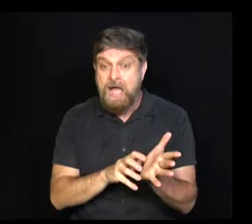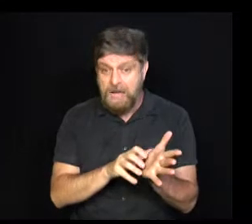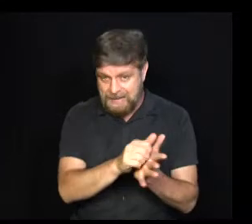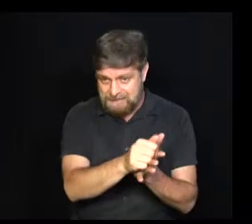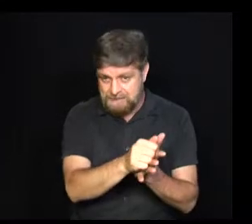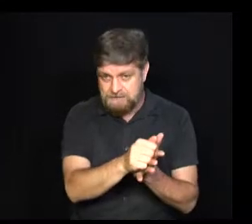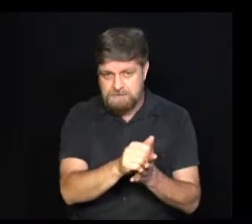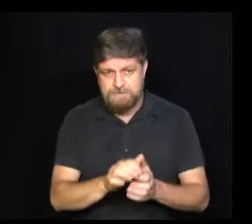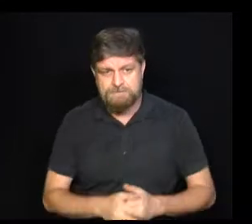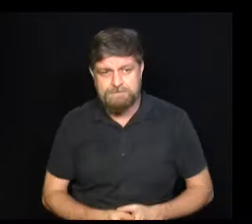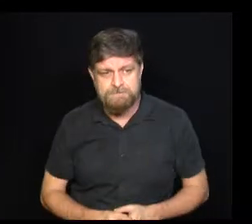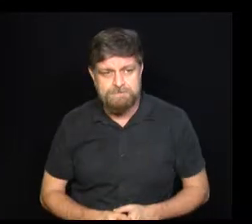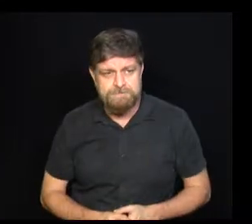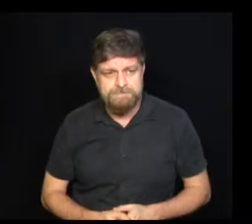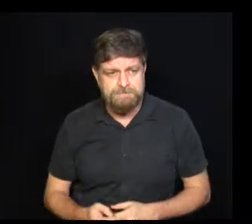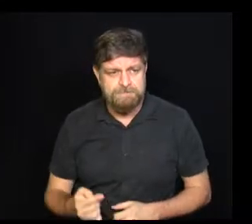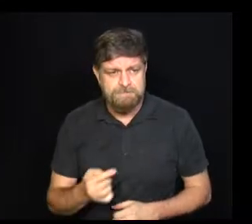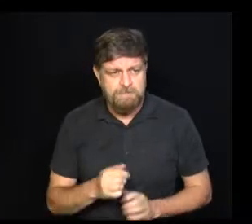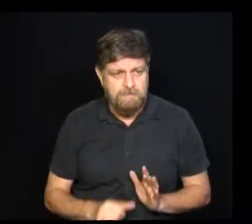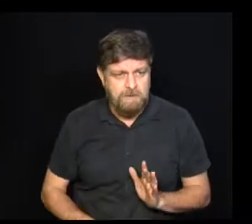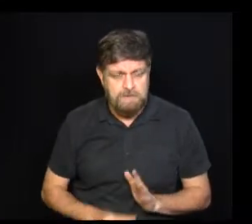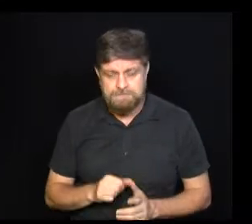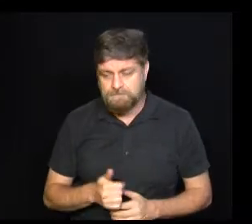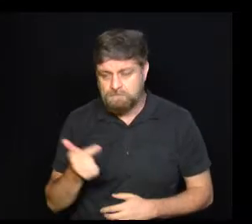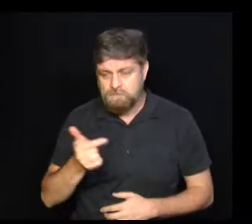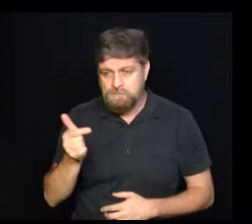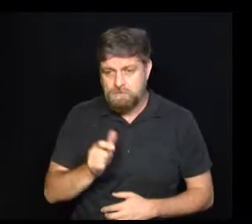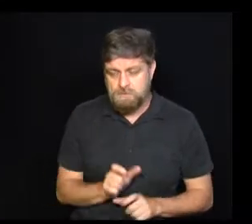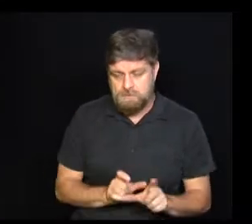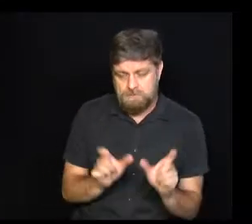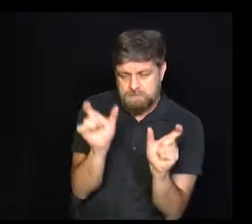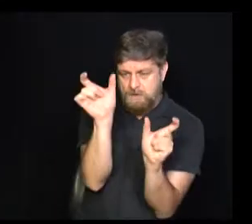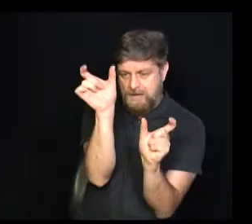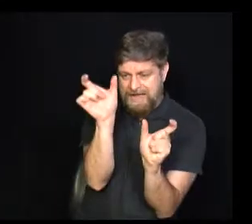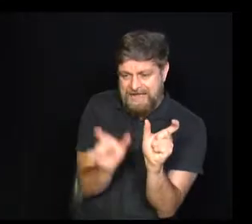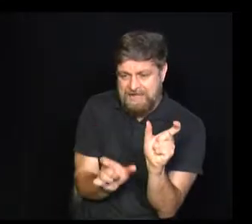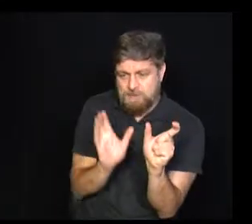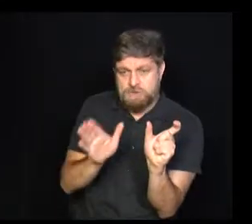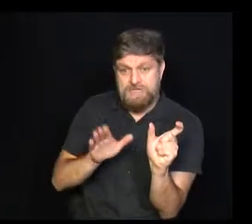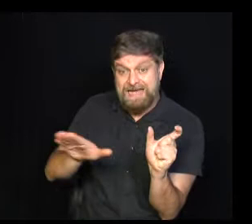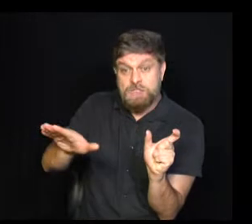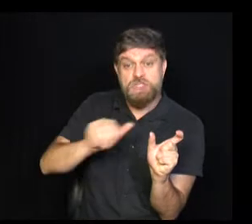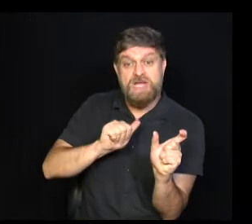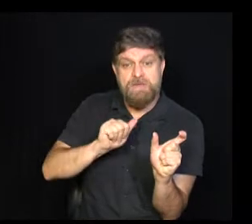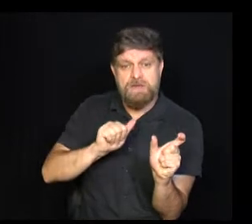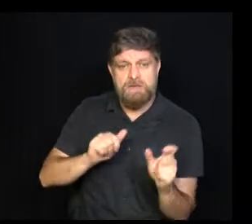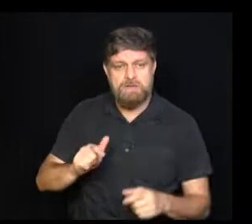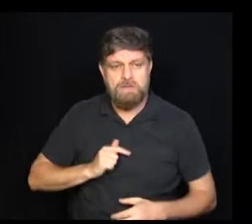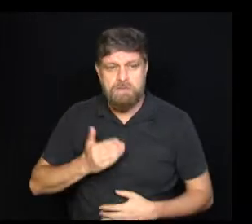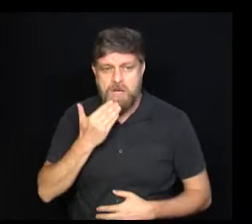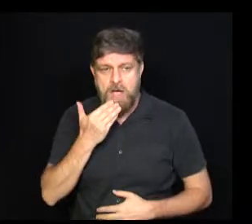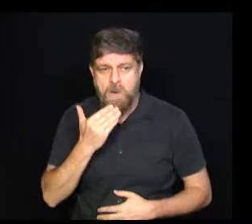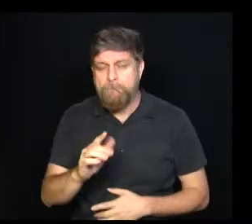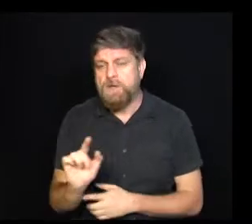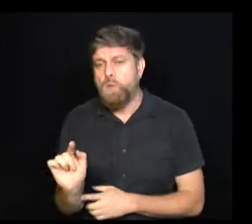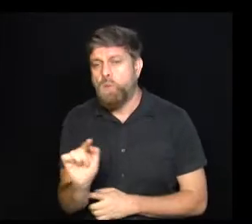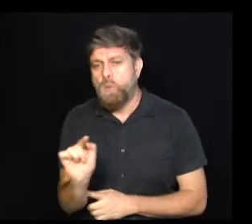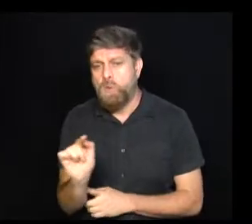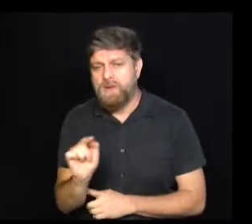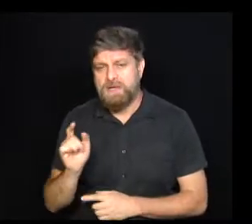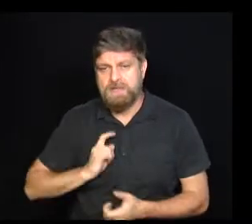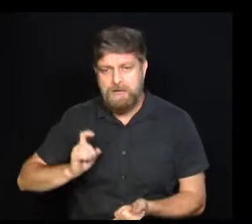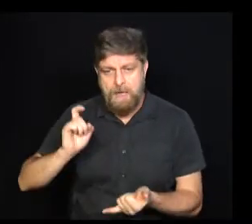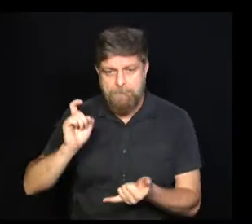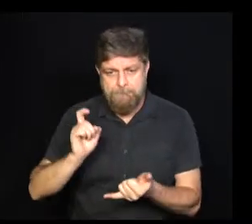pouco. No segundo quadro, já é o acionamento. Então, eu peço ali, aperto o